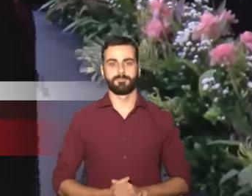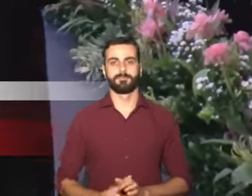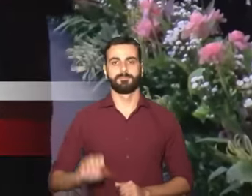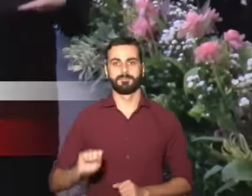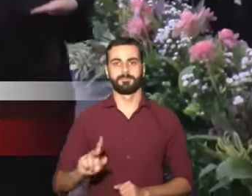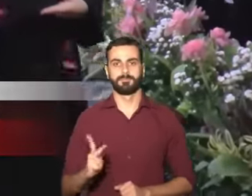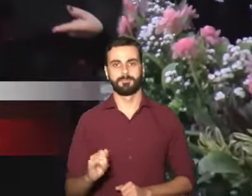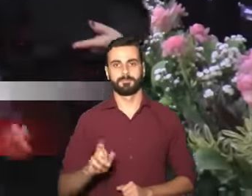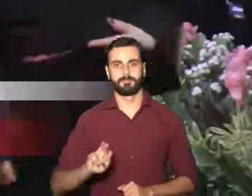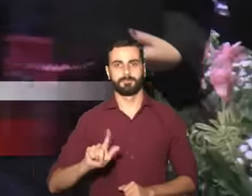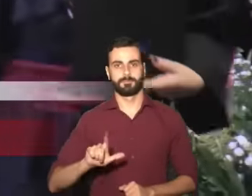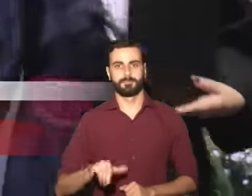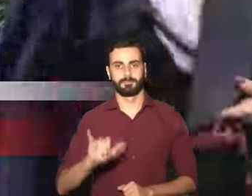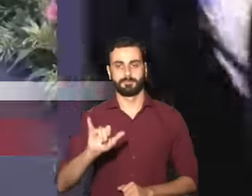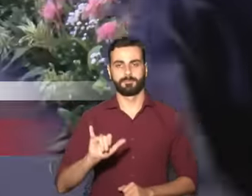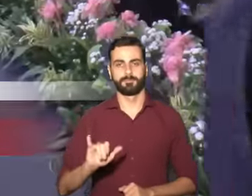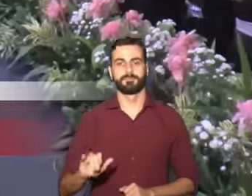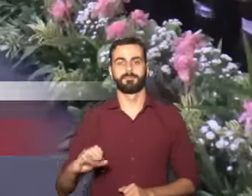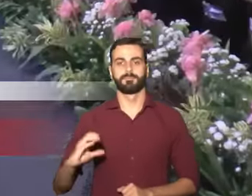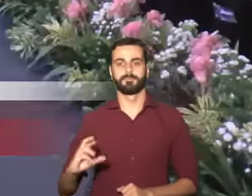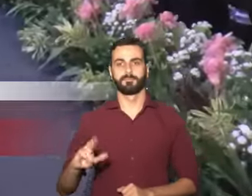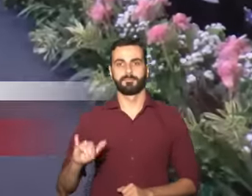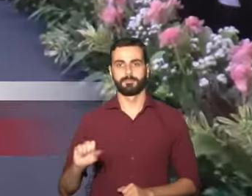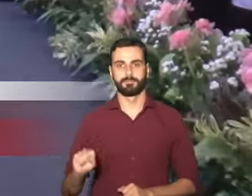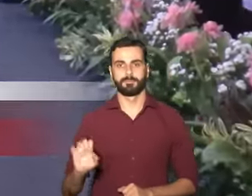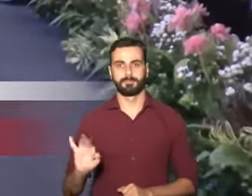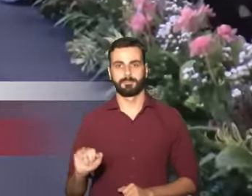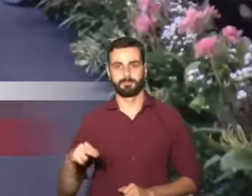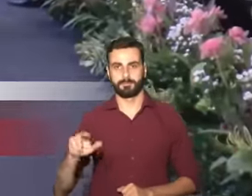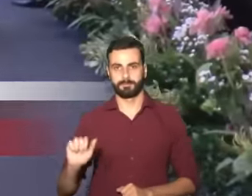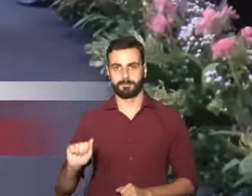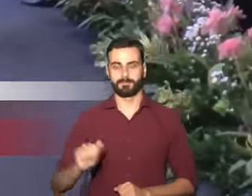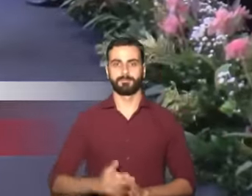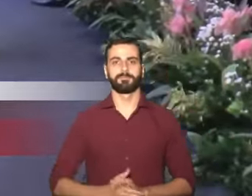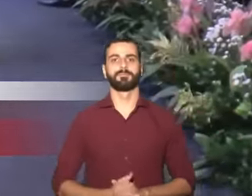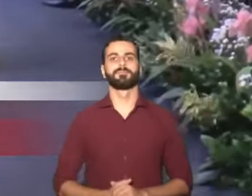Shirley Cristina Teixeira.